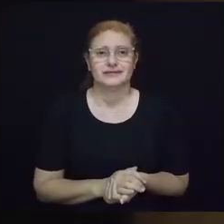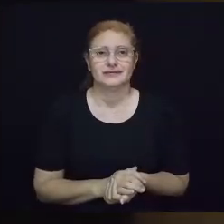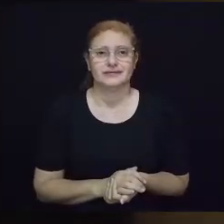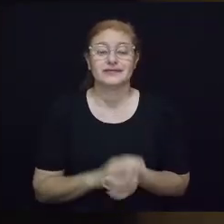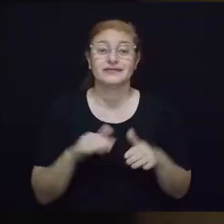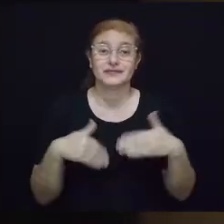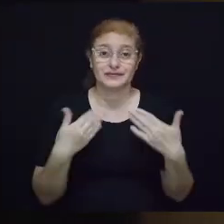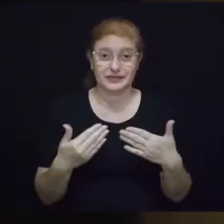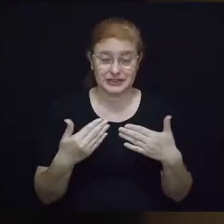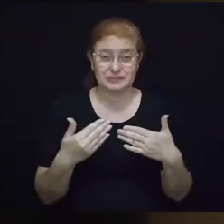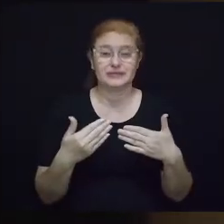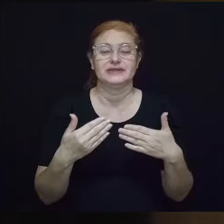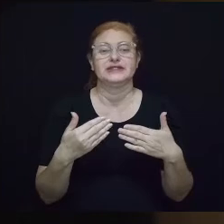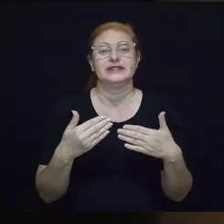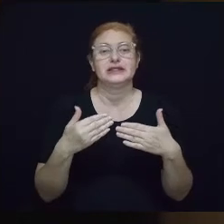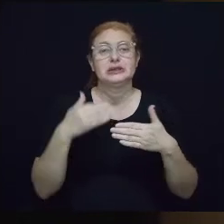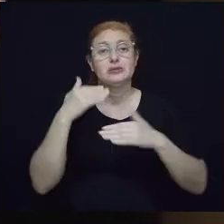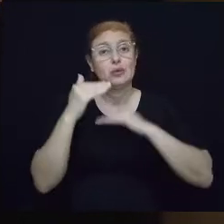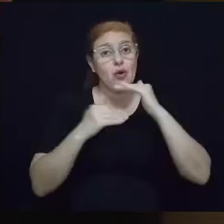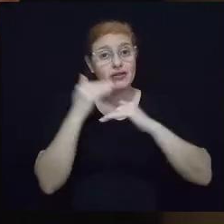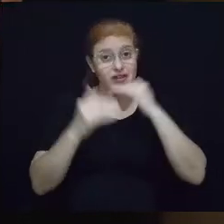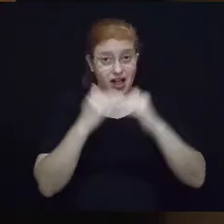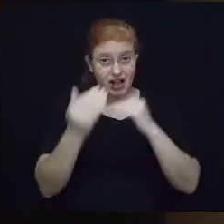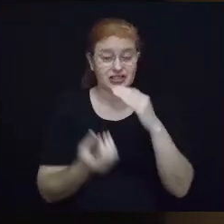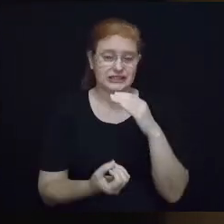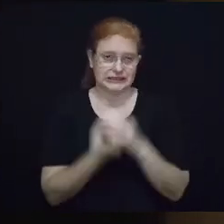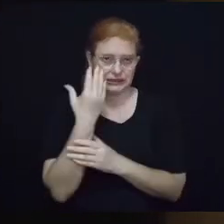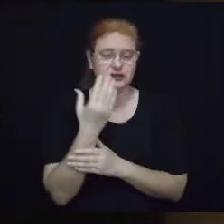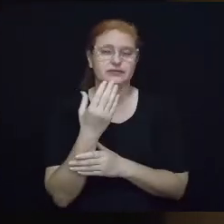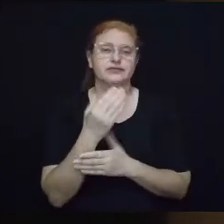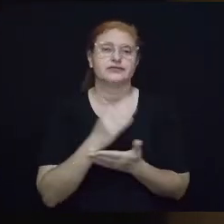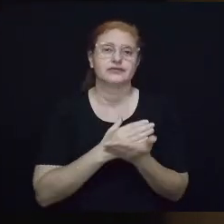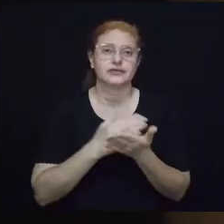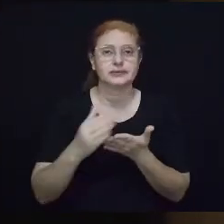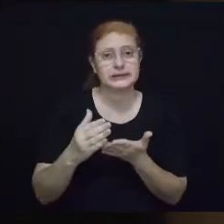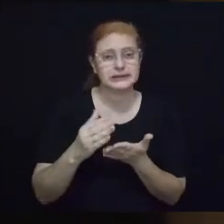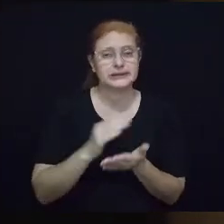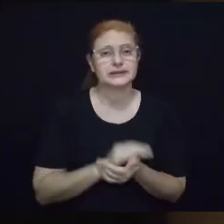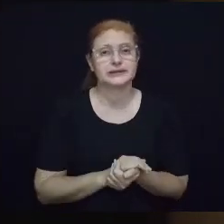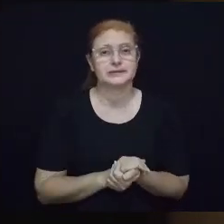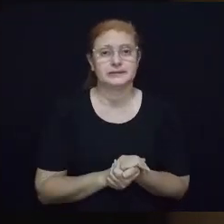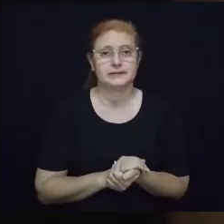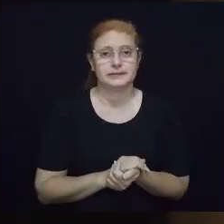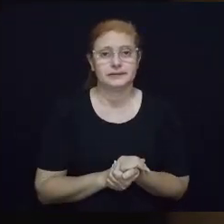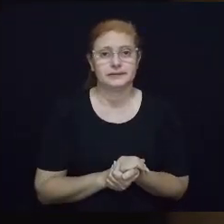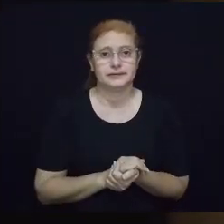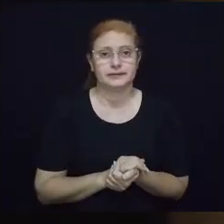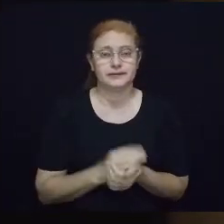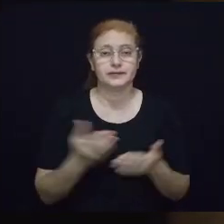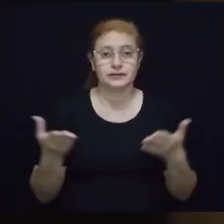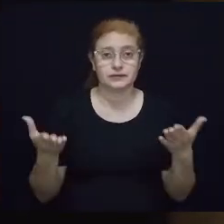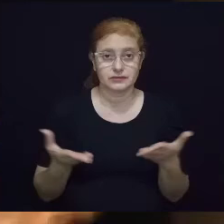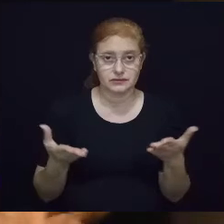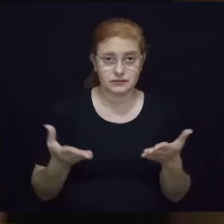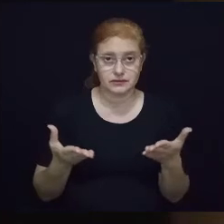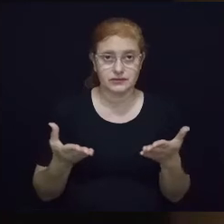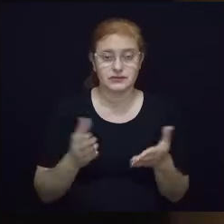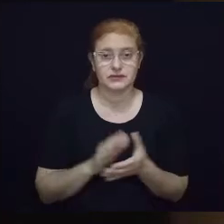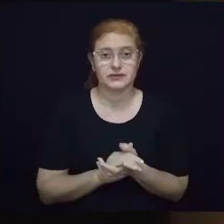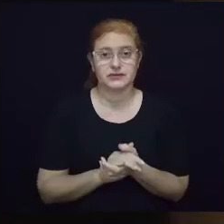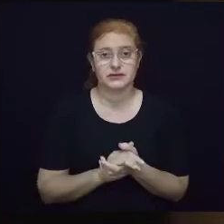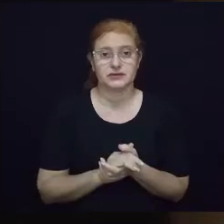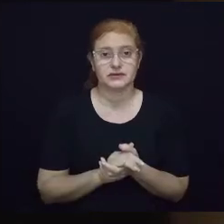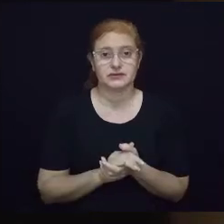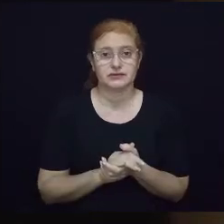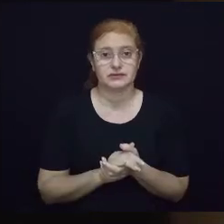O processo assim de criação, ele começa às vezes assim agora, quer dizer, já foi diferente,